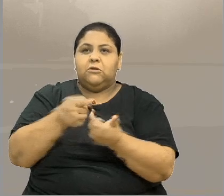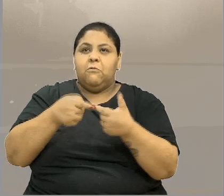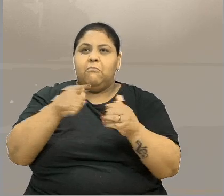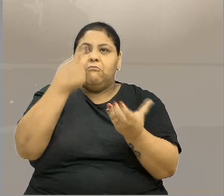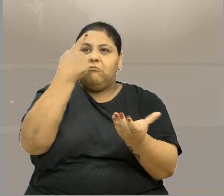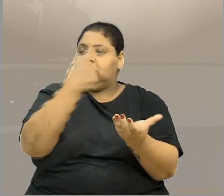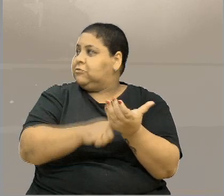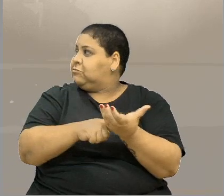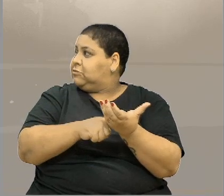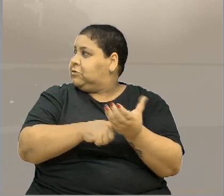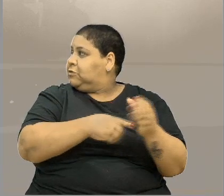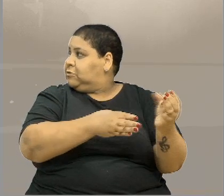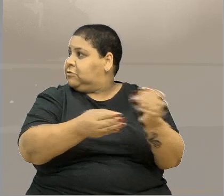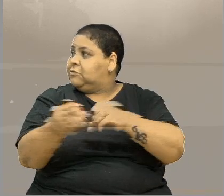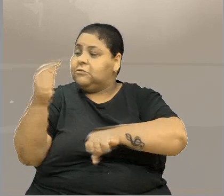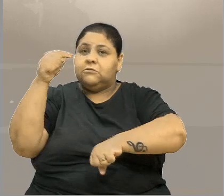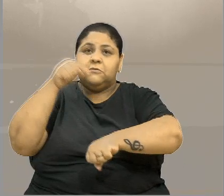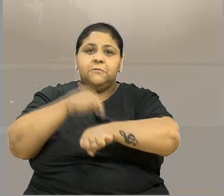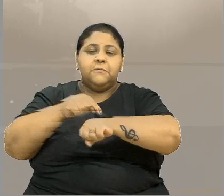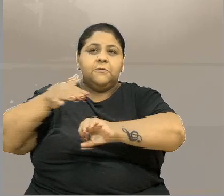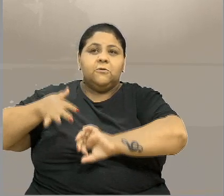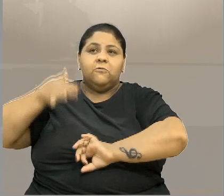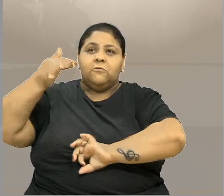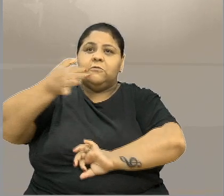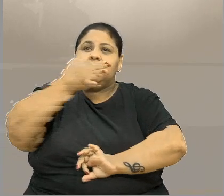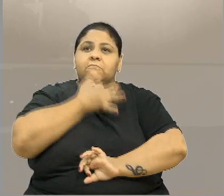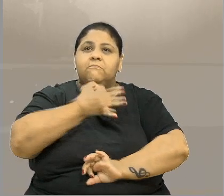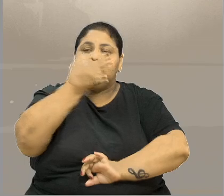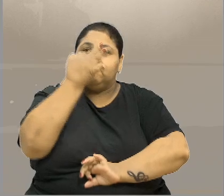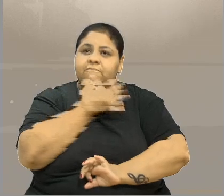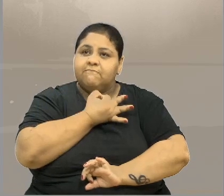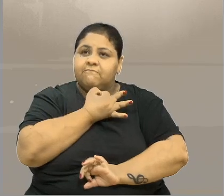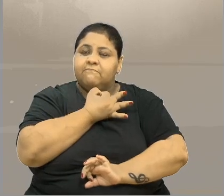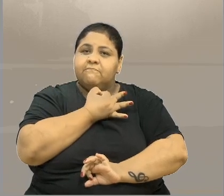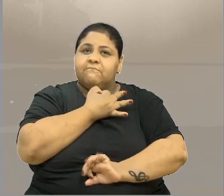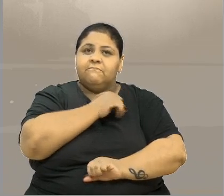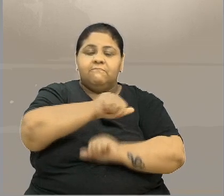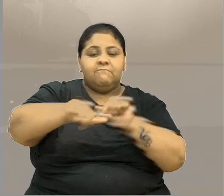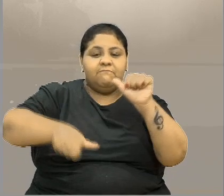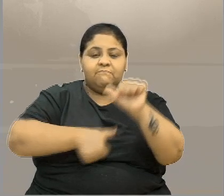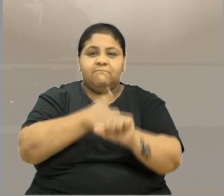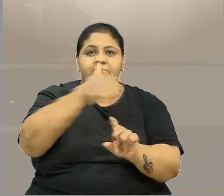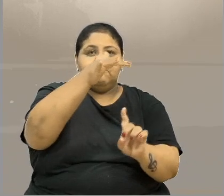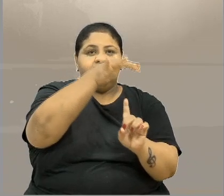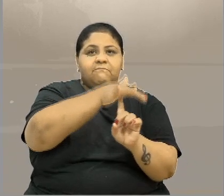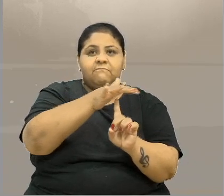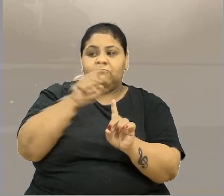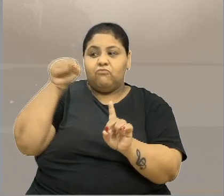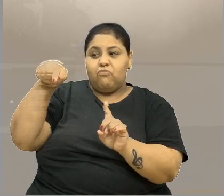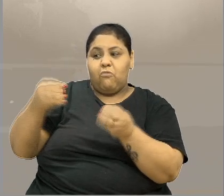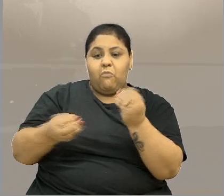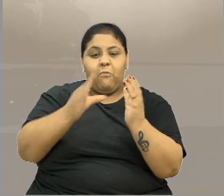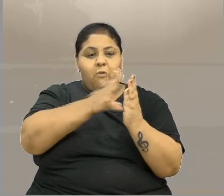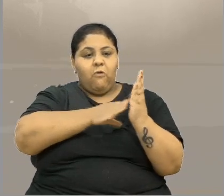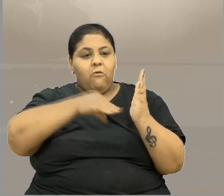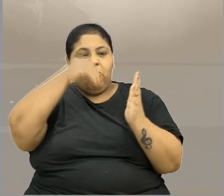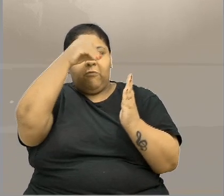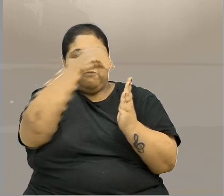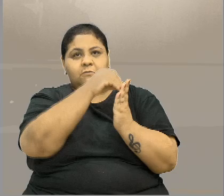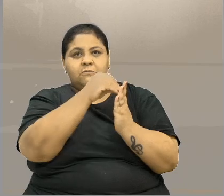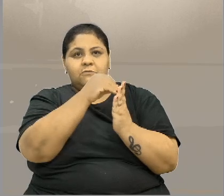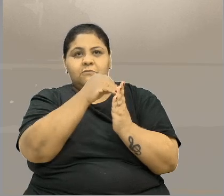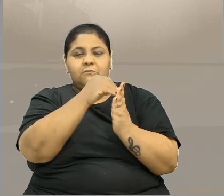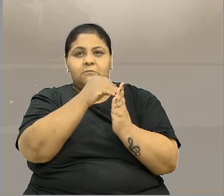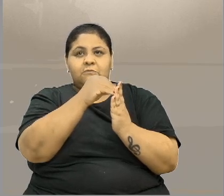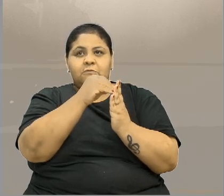compromisso de longo prazo com o futuro de Caxias do Sul. Ao tornarmos a Feira Electric Move Brasil parte do calendário oficial, damos